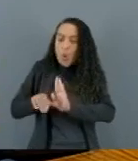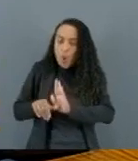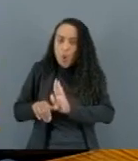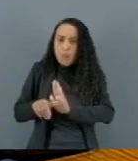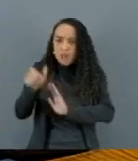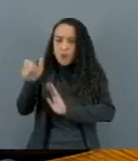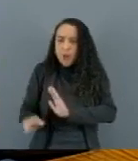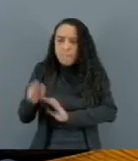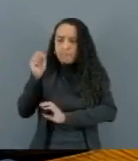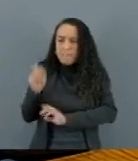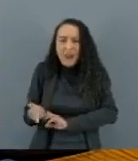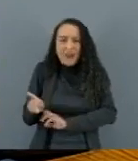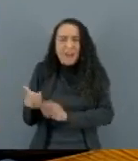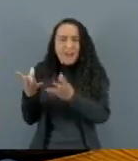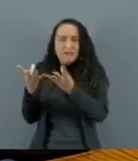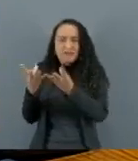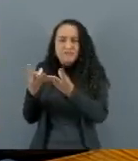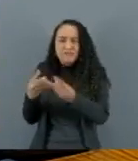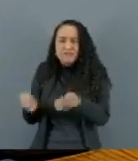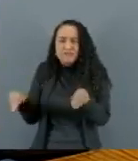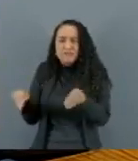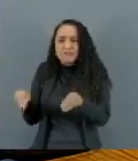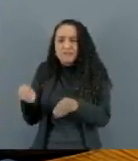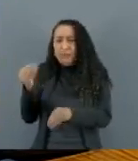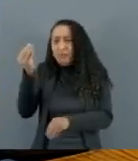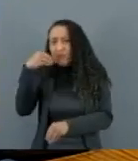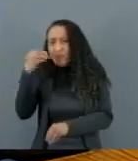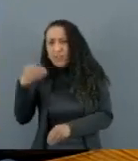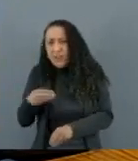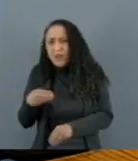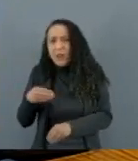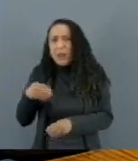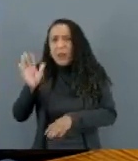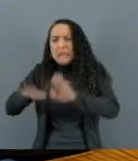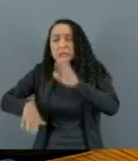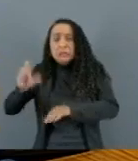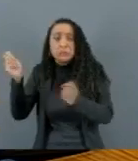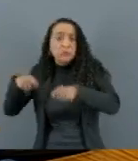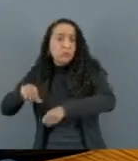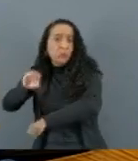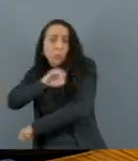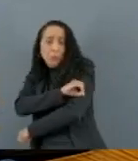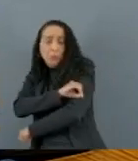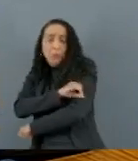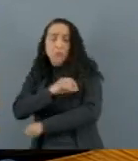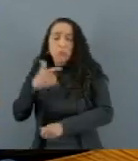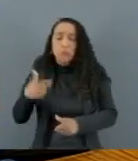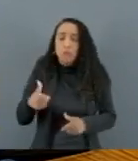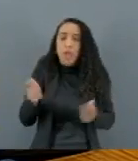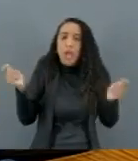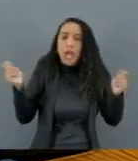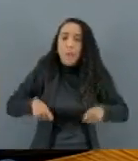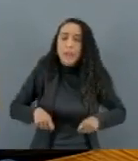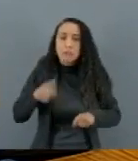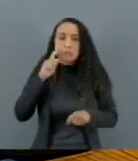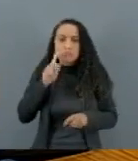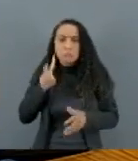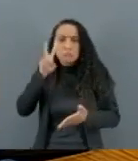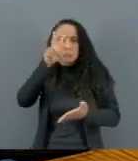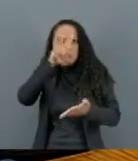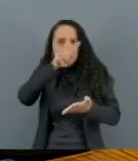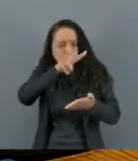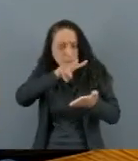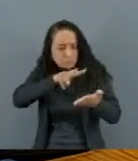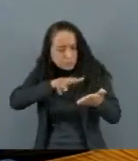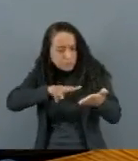aposentado fragilizado, muitas vezes semi-analfabeto, que não tem a capacidade de olhar o seu olerite e o